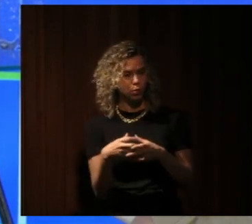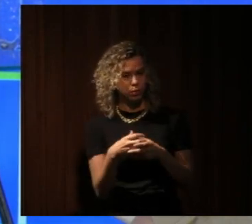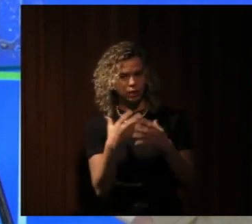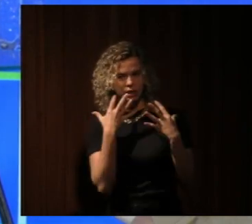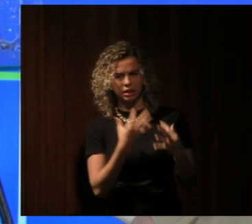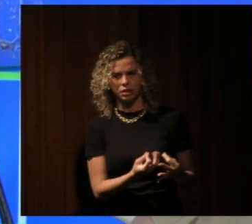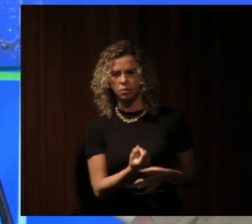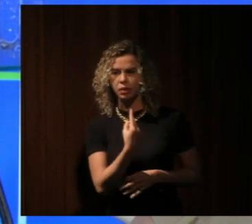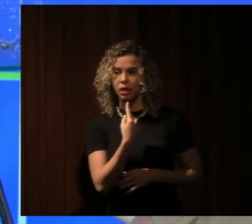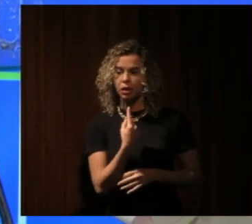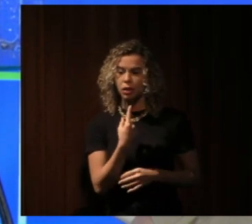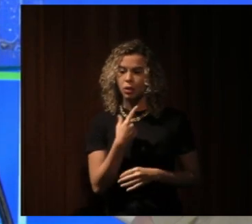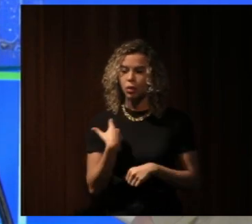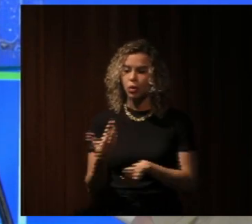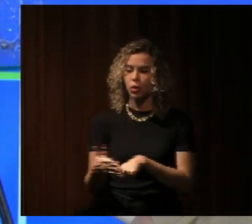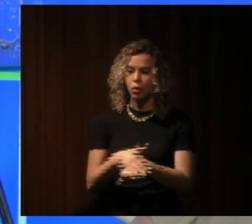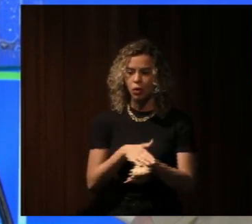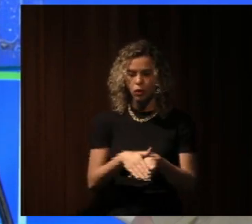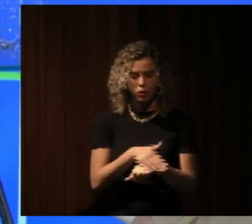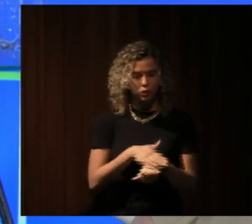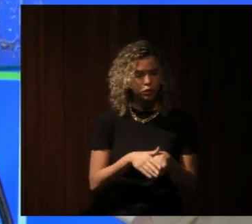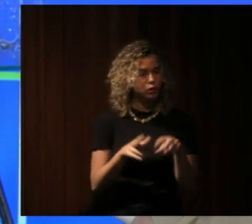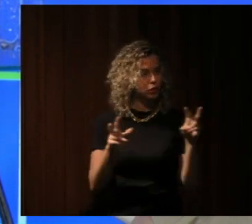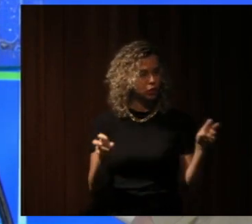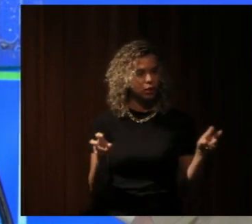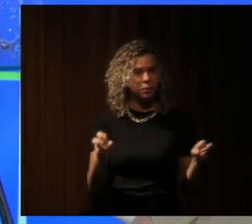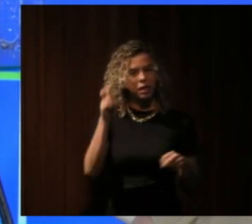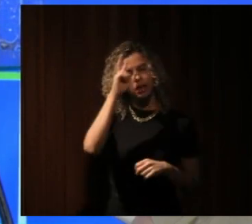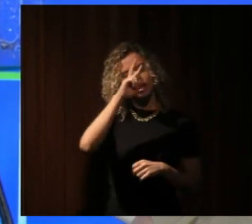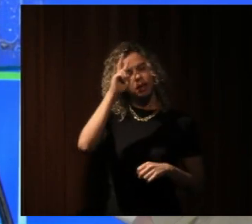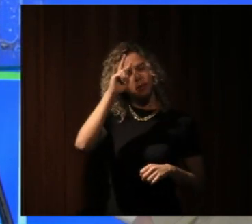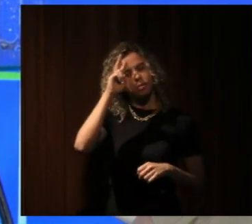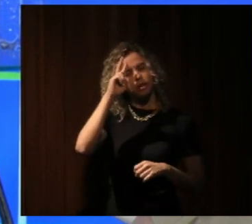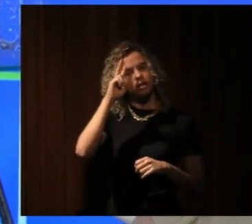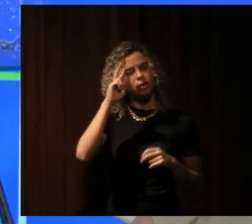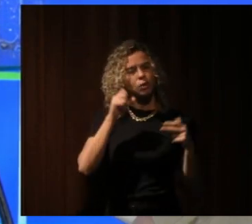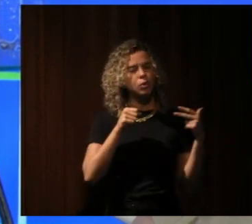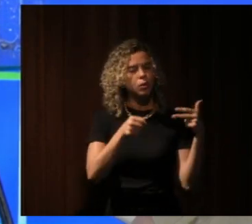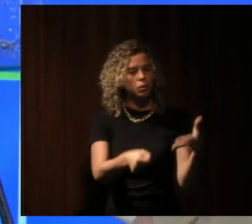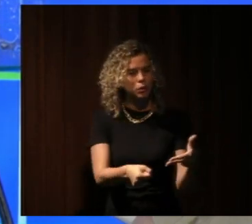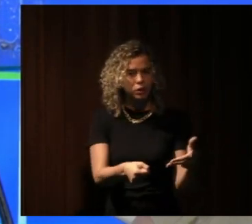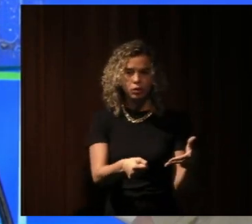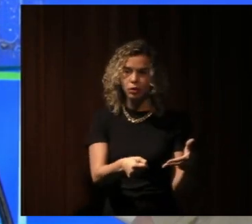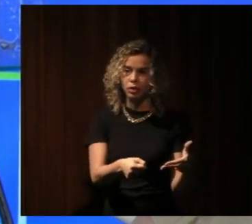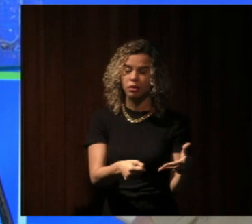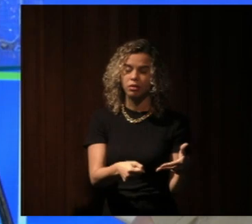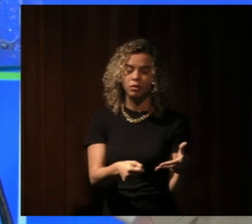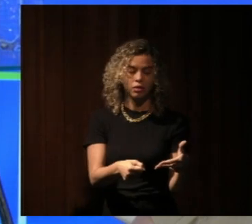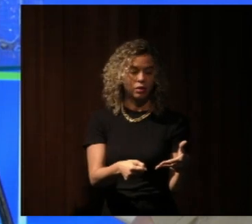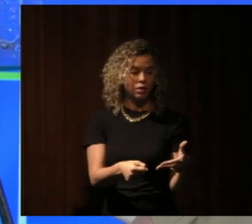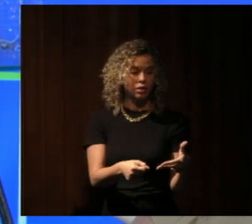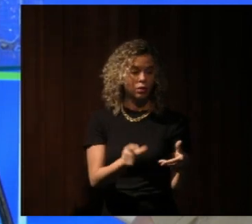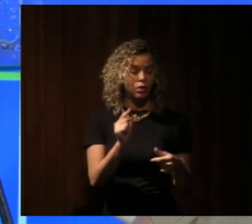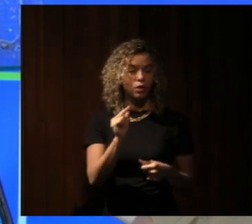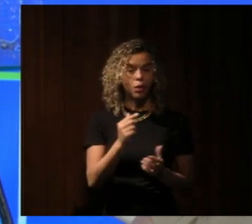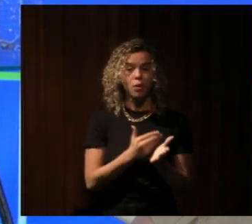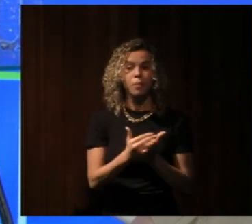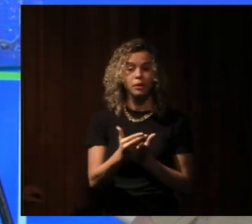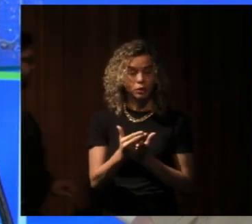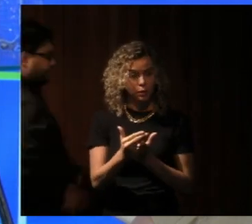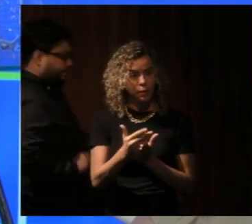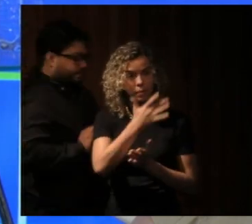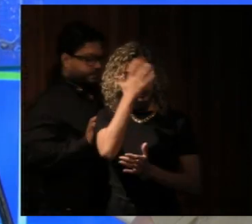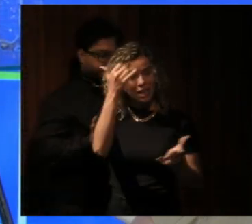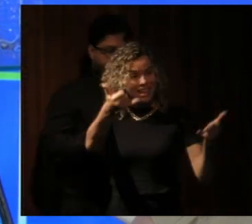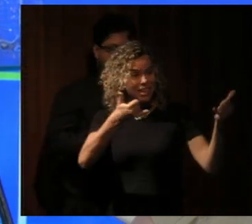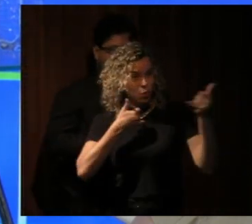eu tava conversando sobre eh lembrando né da da cobertura para para trazer é que as pessoas